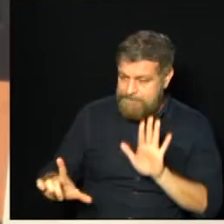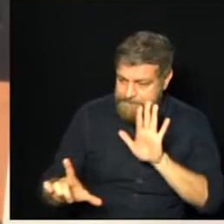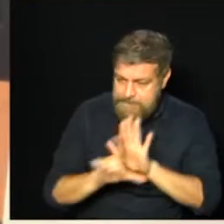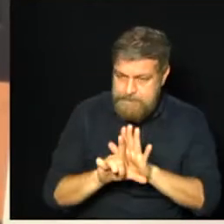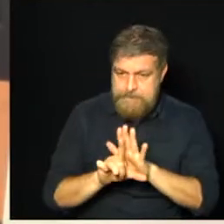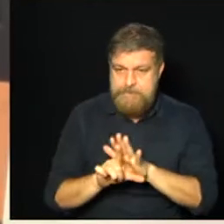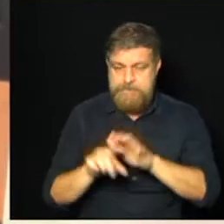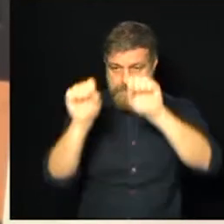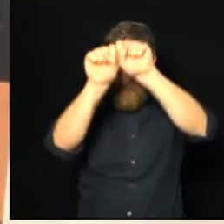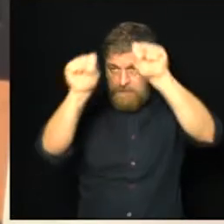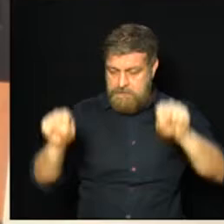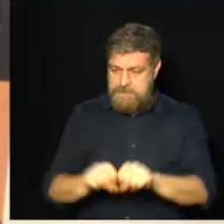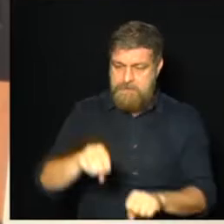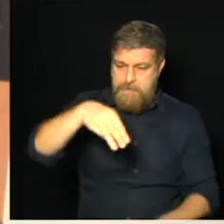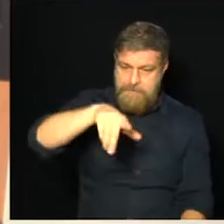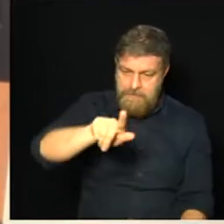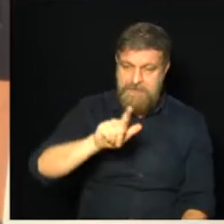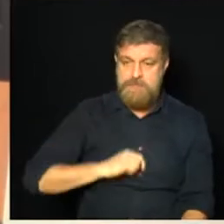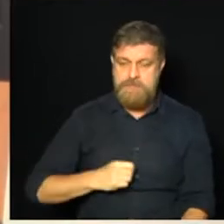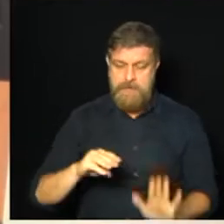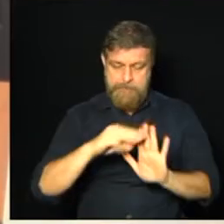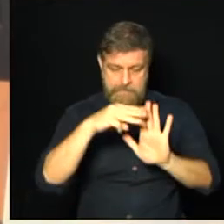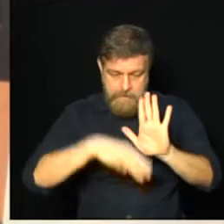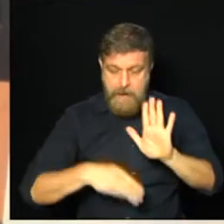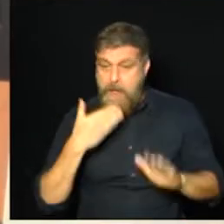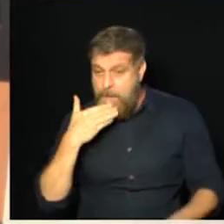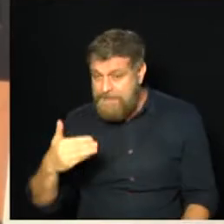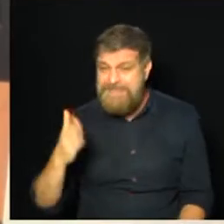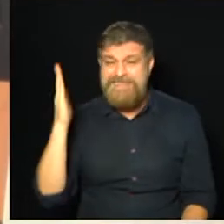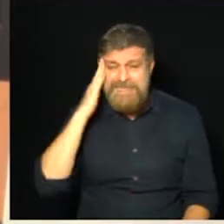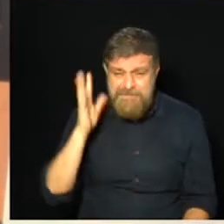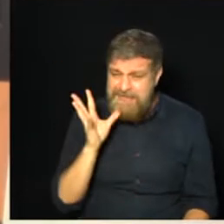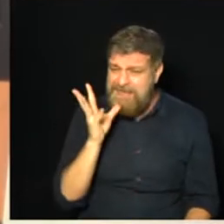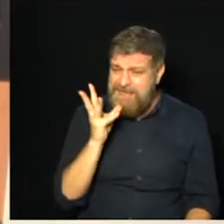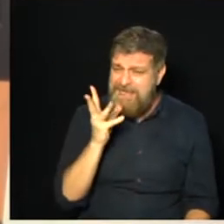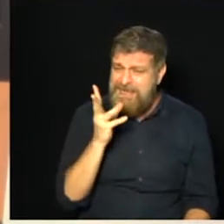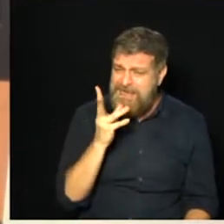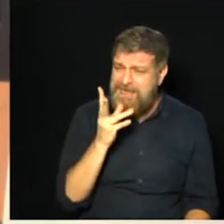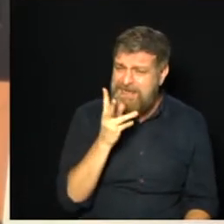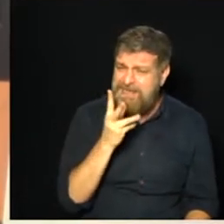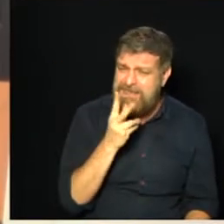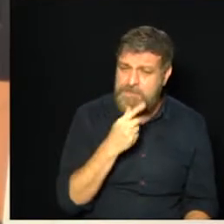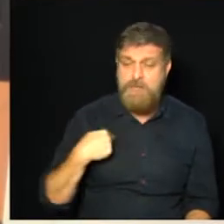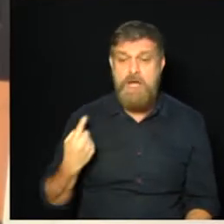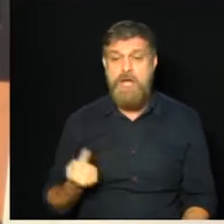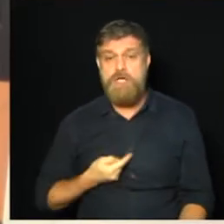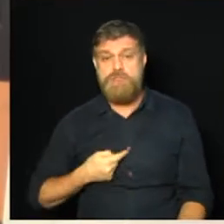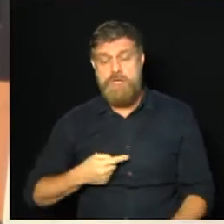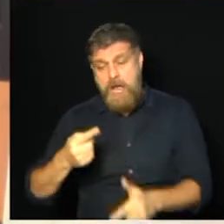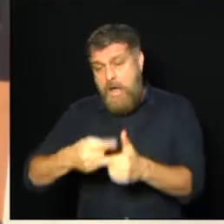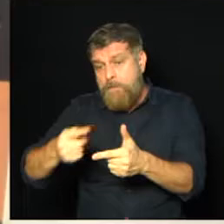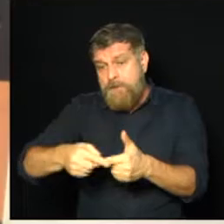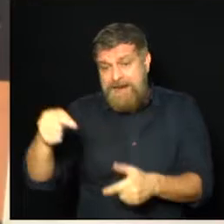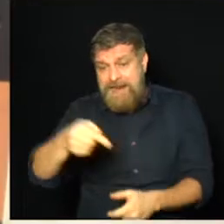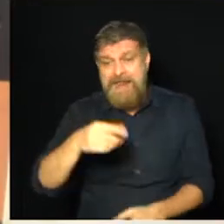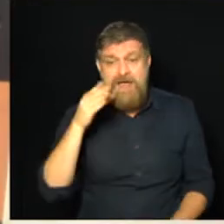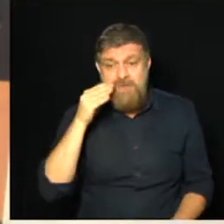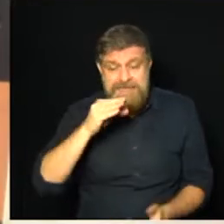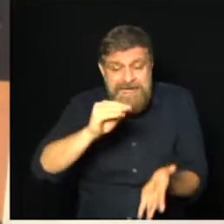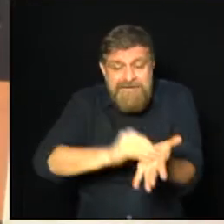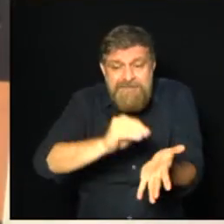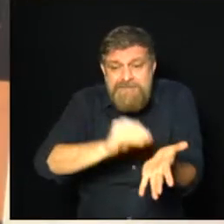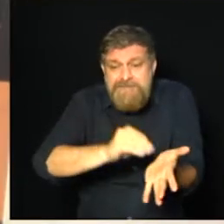Gatti, a gente fez o protocolo pedindo o plano de cargos, sabia que demorava, e já entramos com um problema de déficit de funcionário